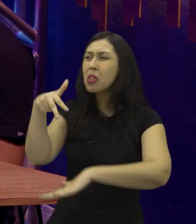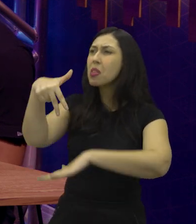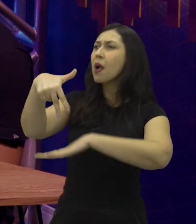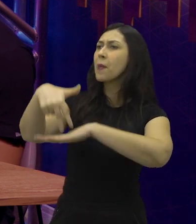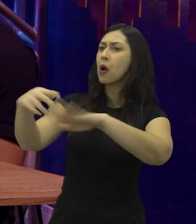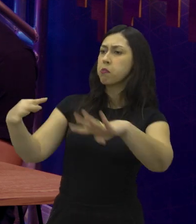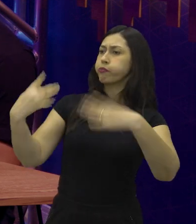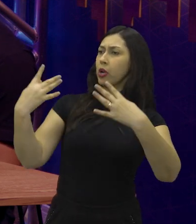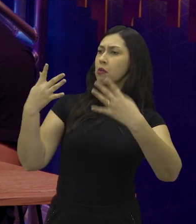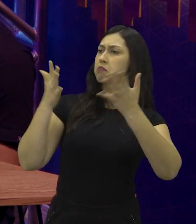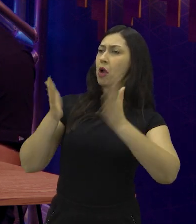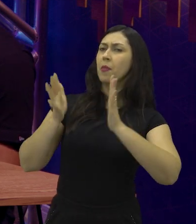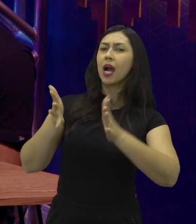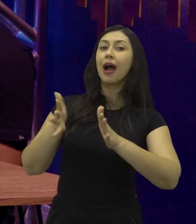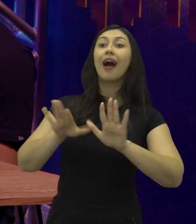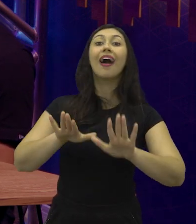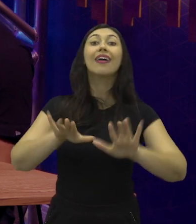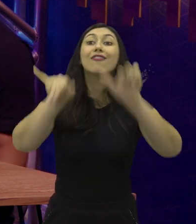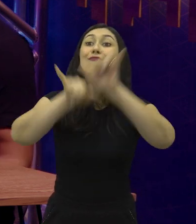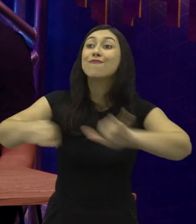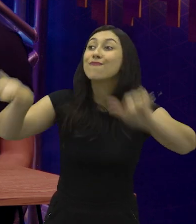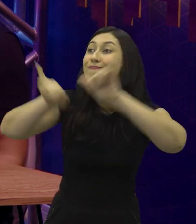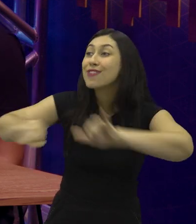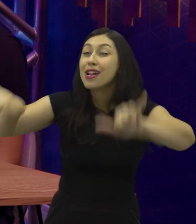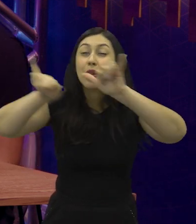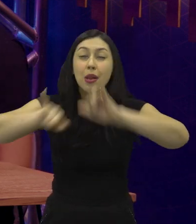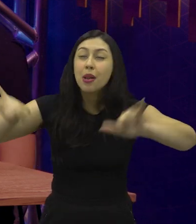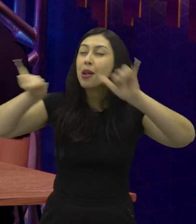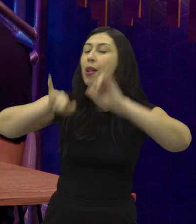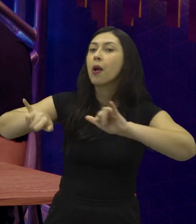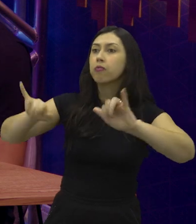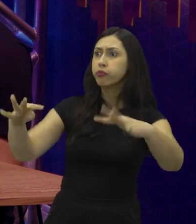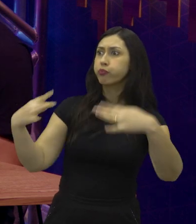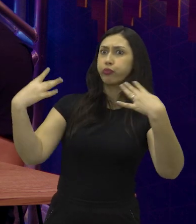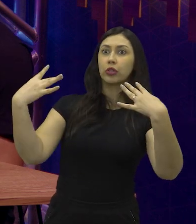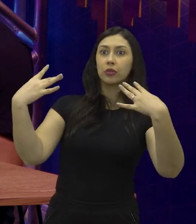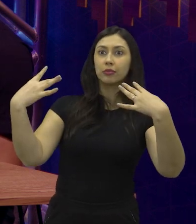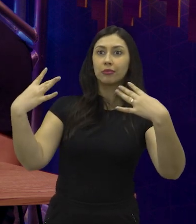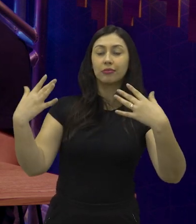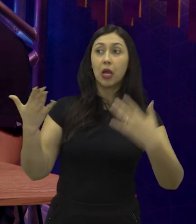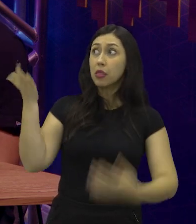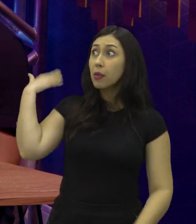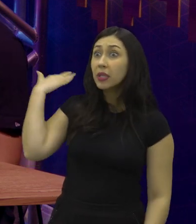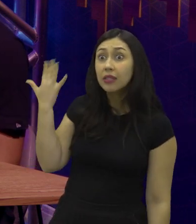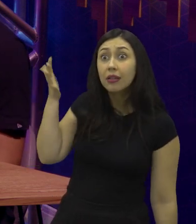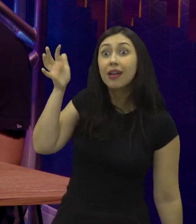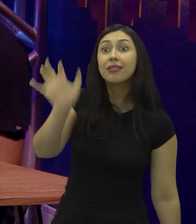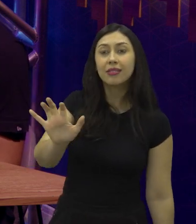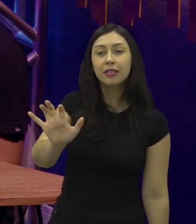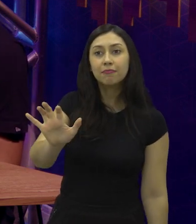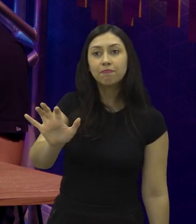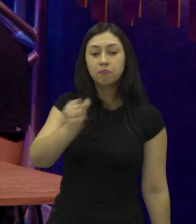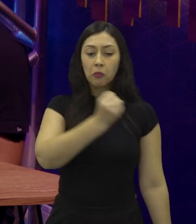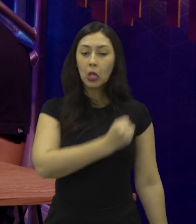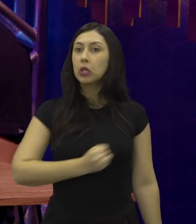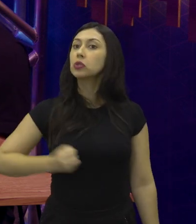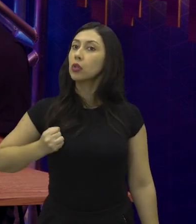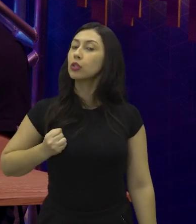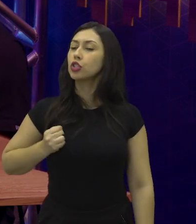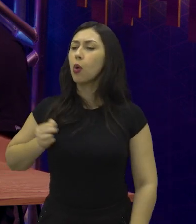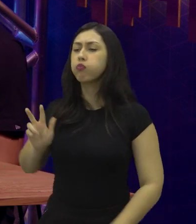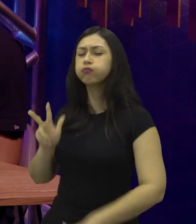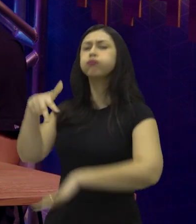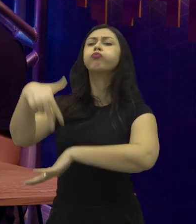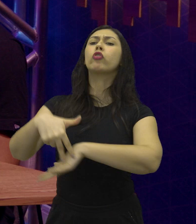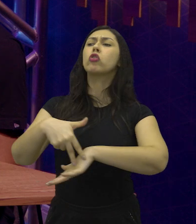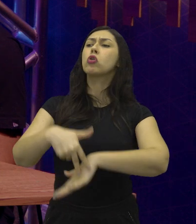alguma coisa assim, né? Uhum. Aquele que declarou em público. E era dessa forma. Sócrates, ele começou a